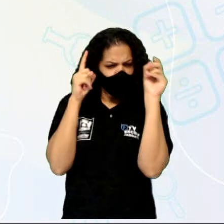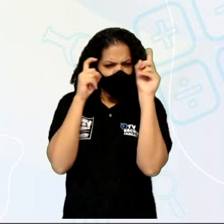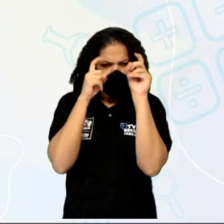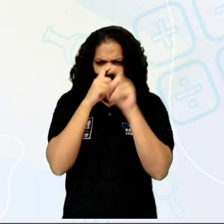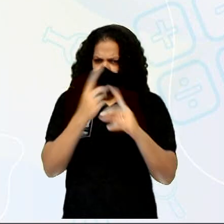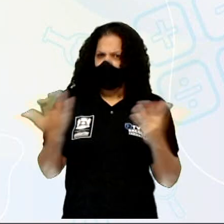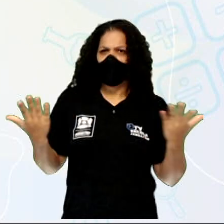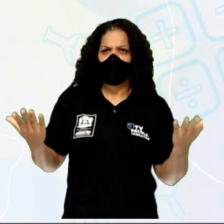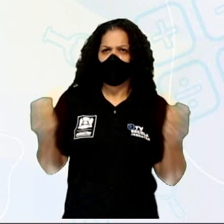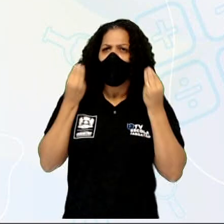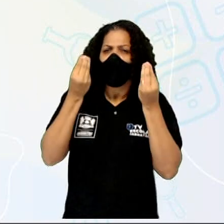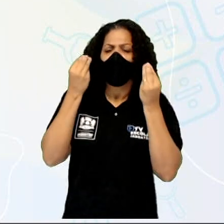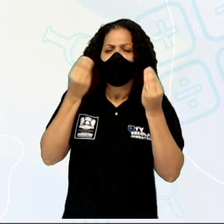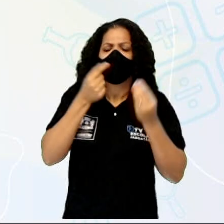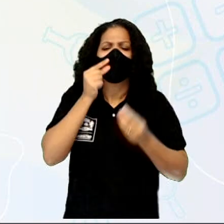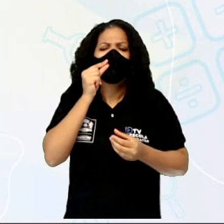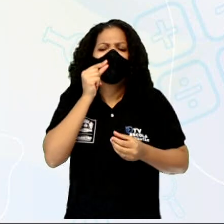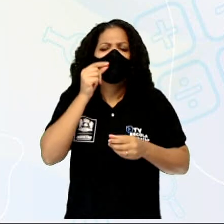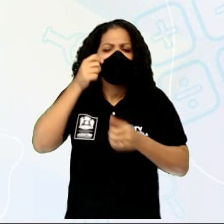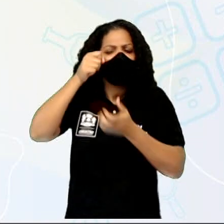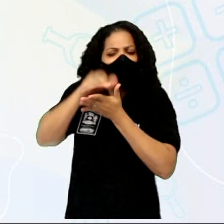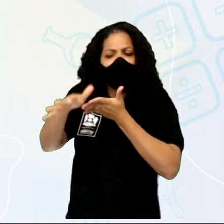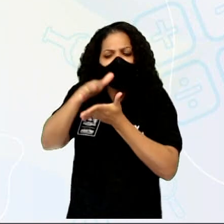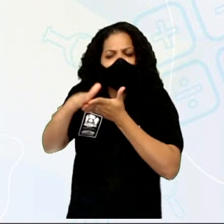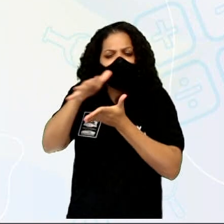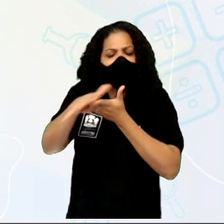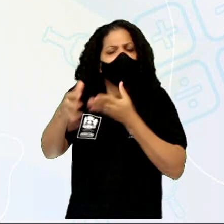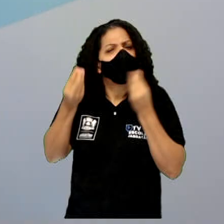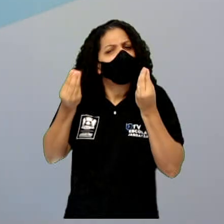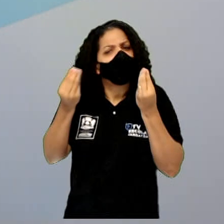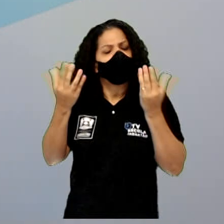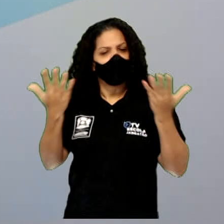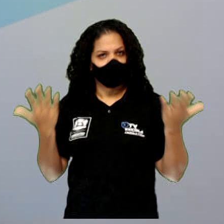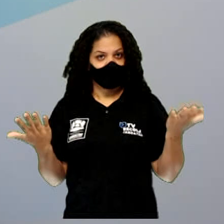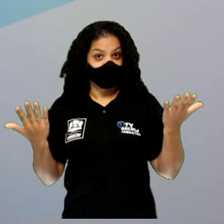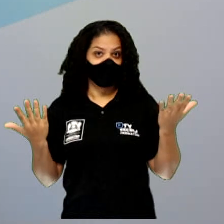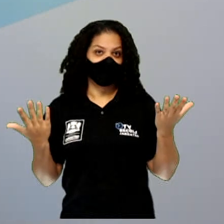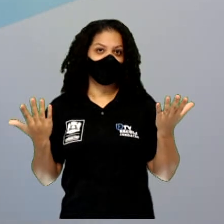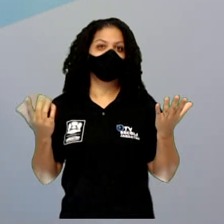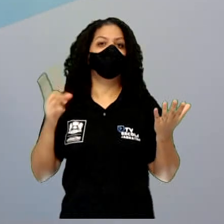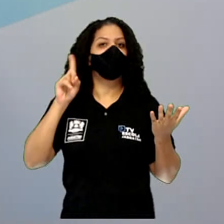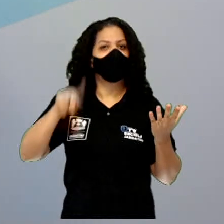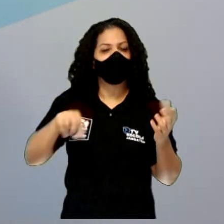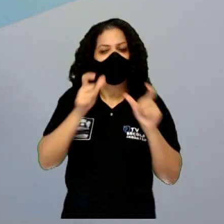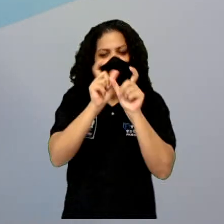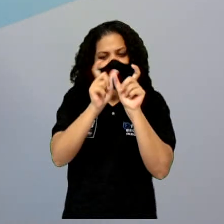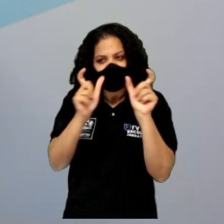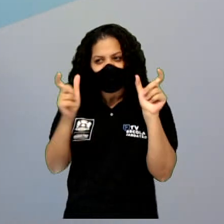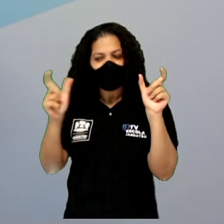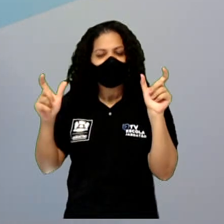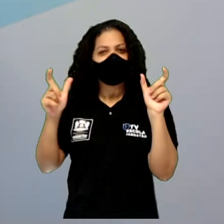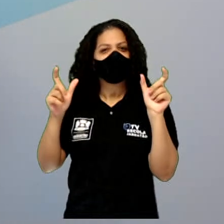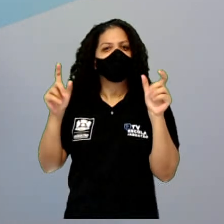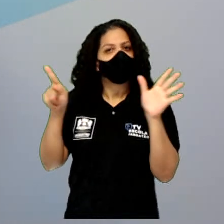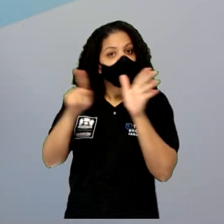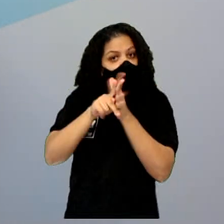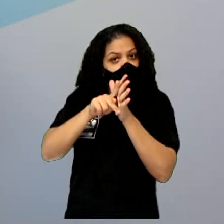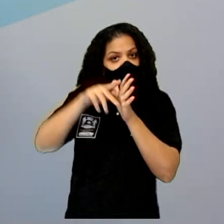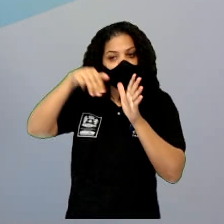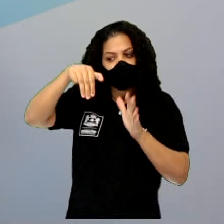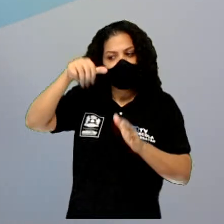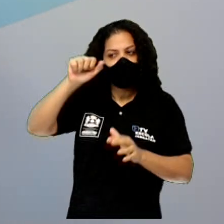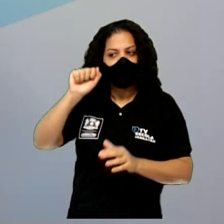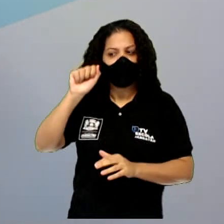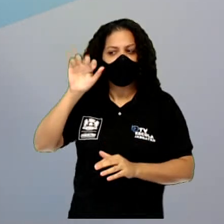desperdiçando dentes. É uma tirinha da Mafalda, uma personagem do cartunista Quino.